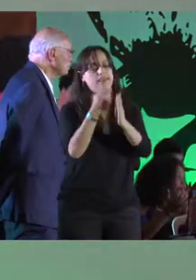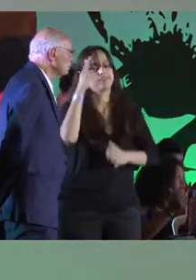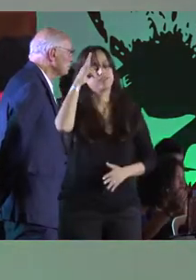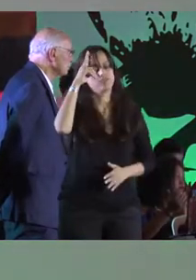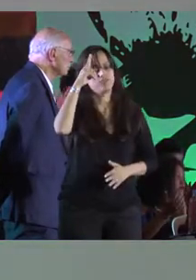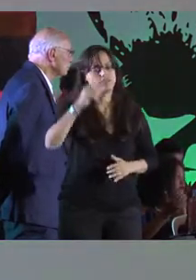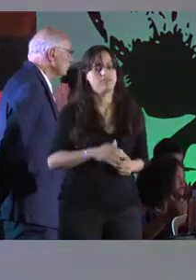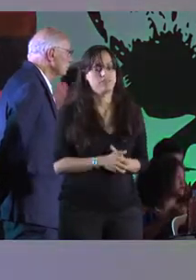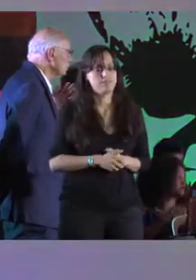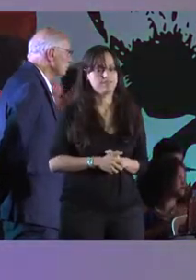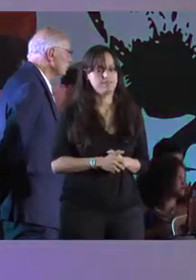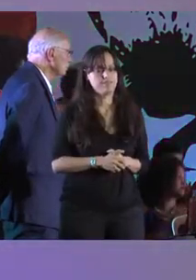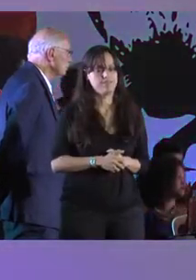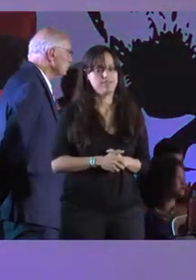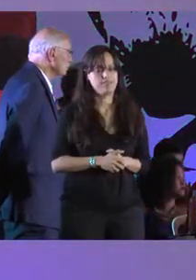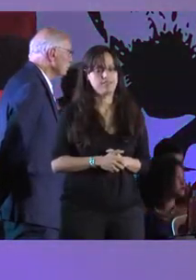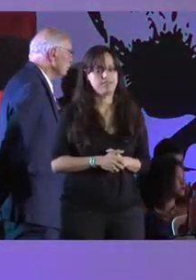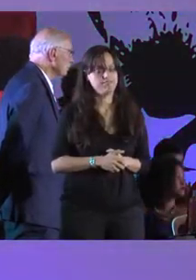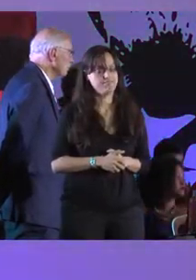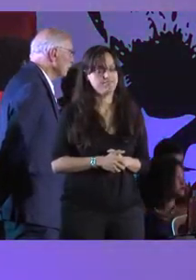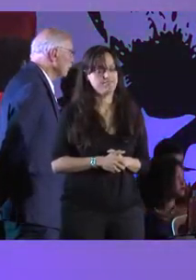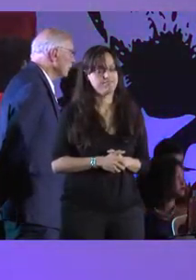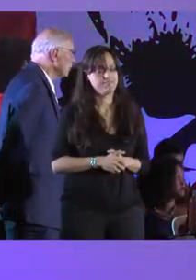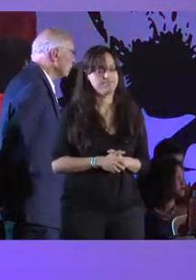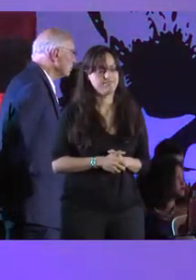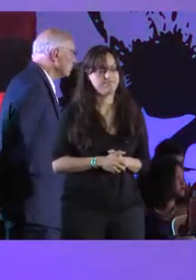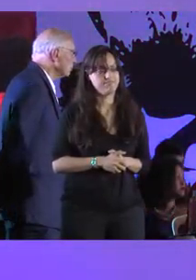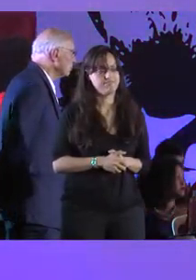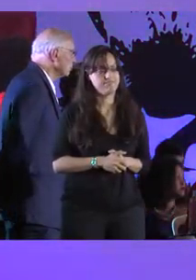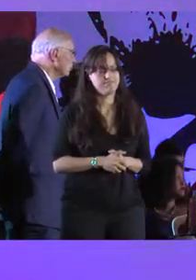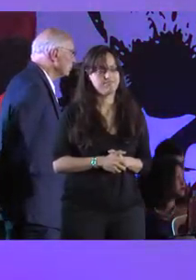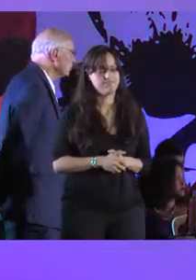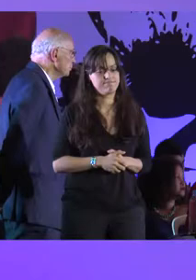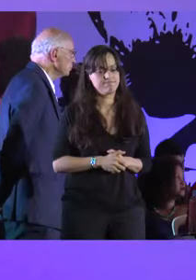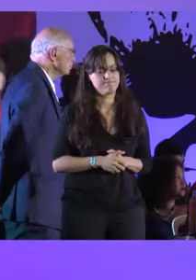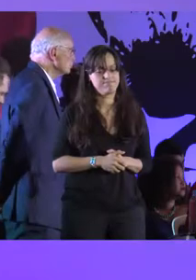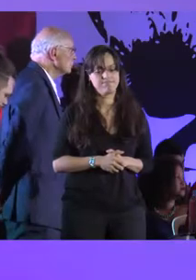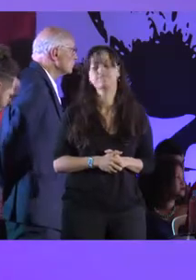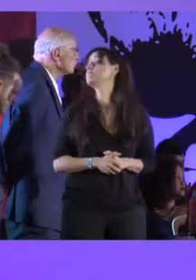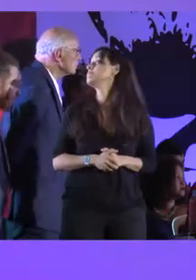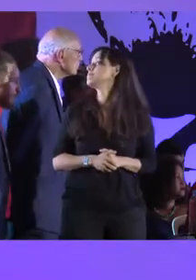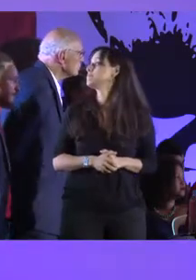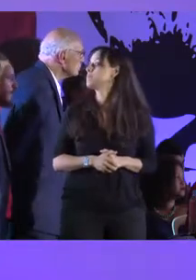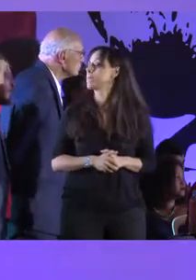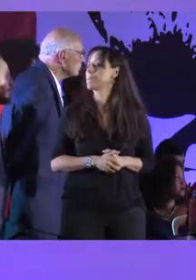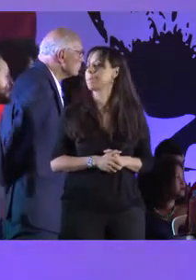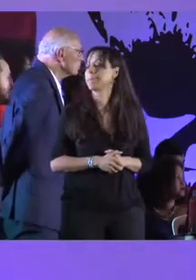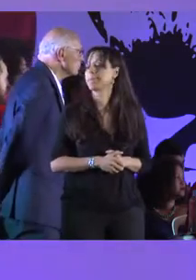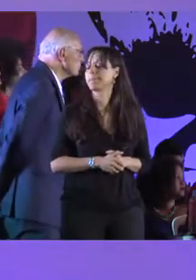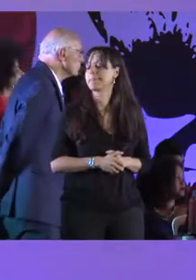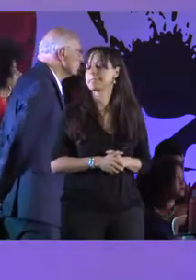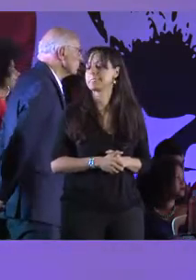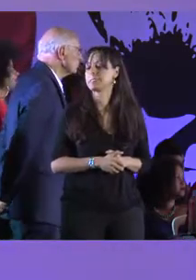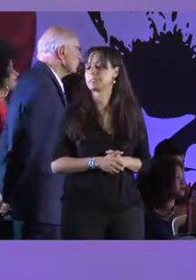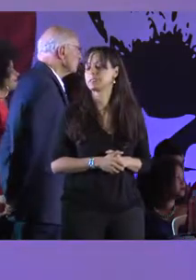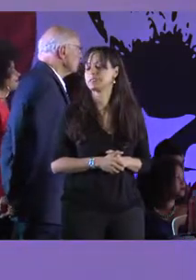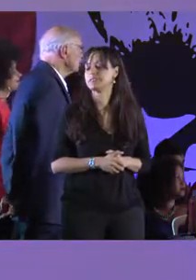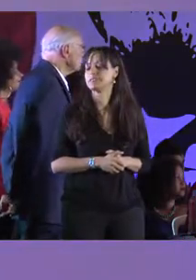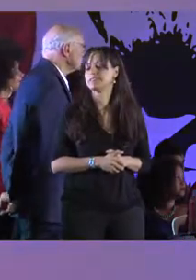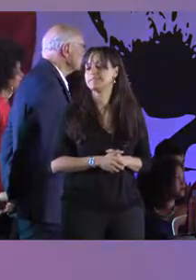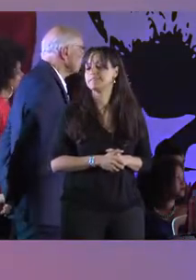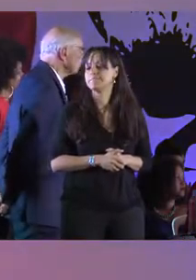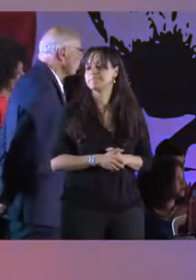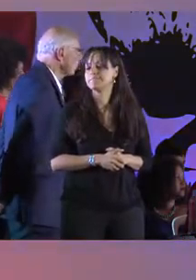disso que eu não abro mão. É disso que eu não abro mão. O que eu não